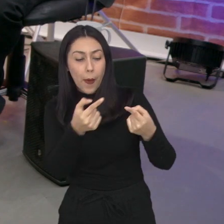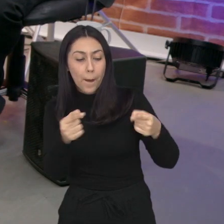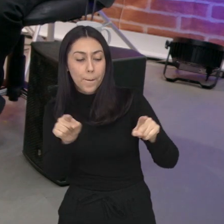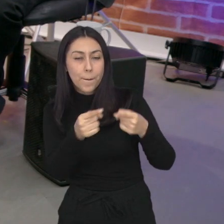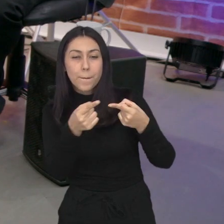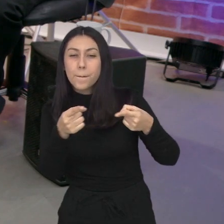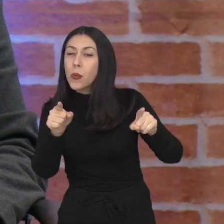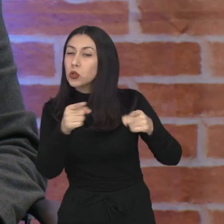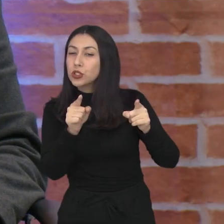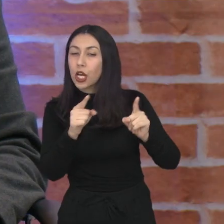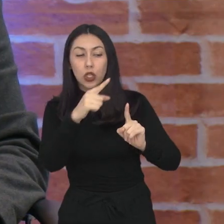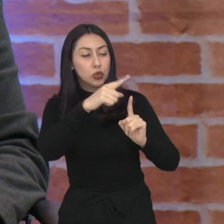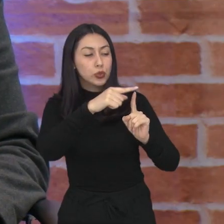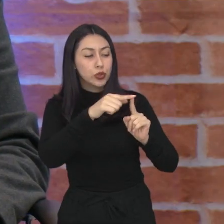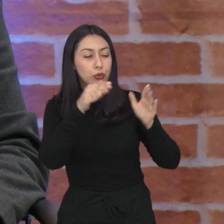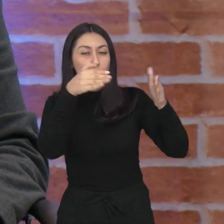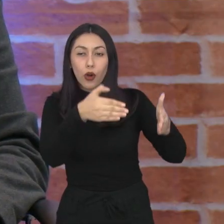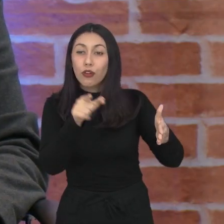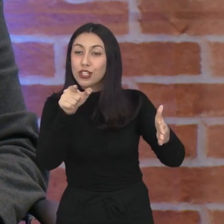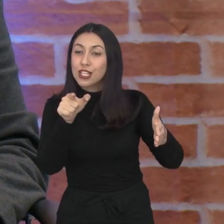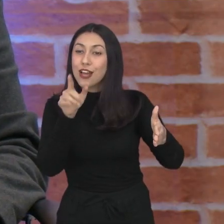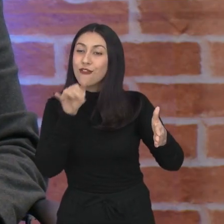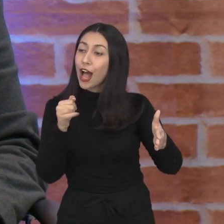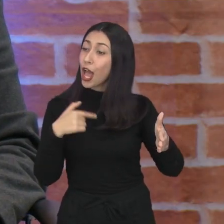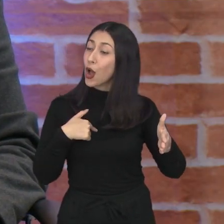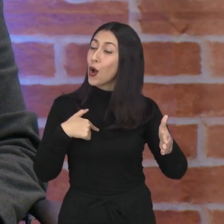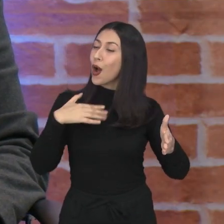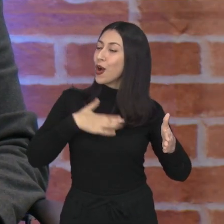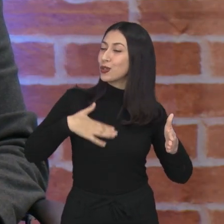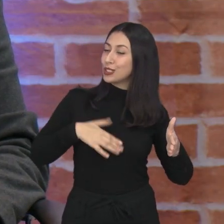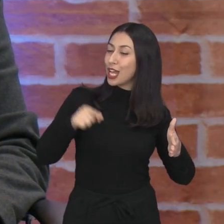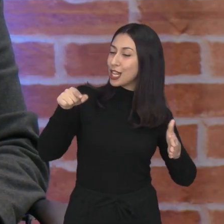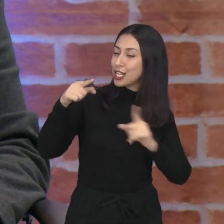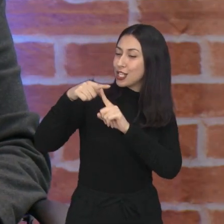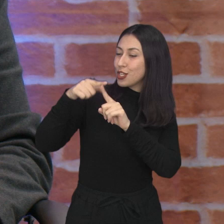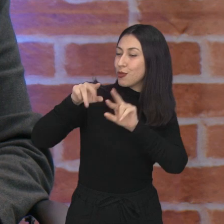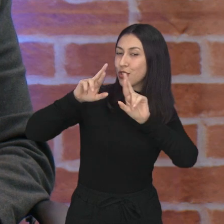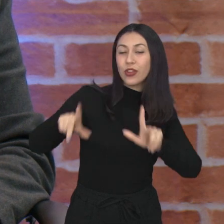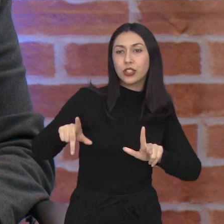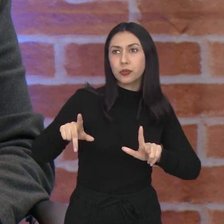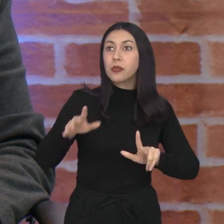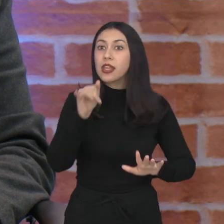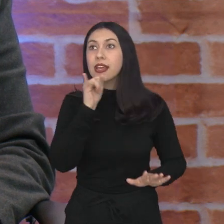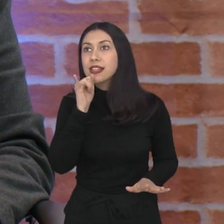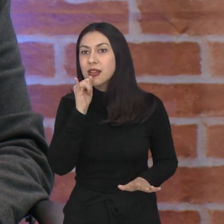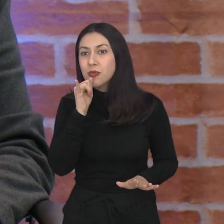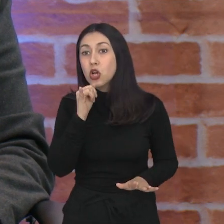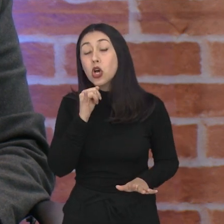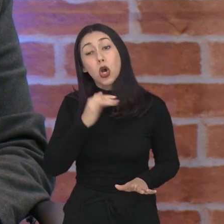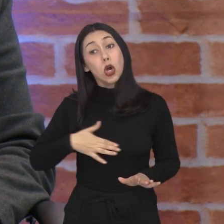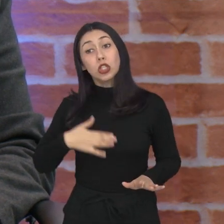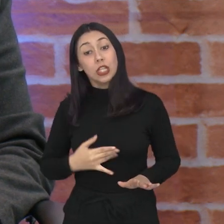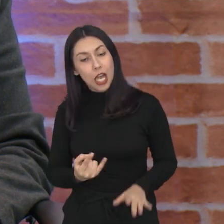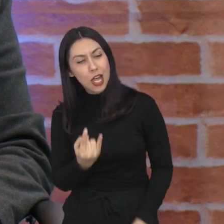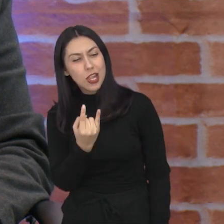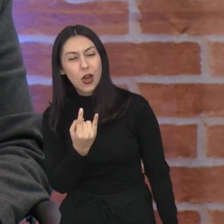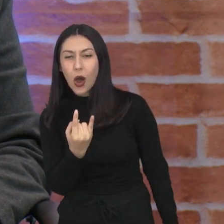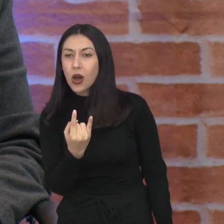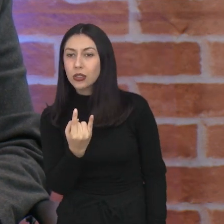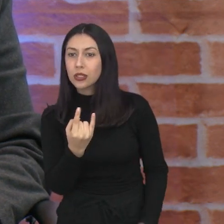falar assim, adorei sua sinfonia. Ou a pessoa faz um rock, sei lá, adorei seu jingle,